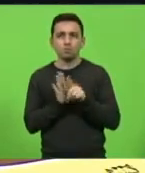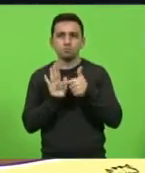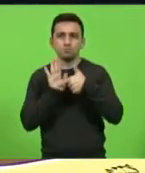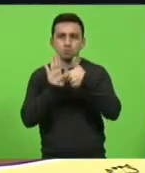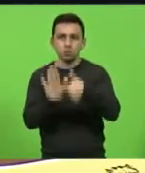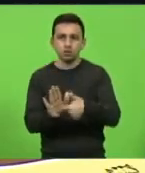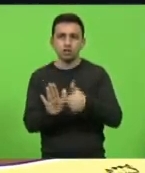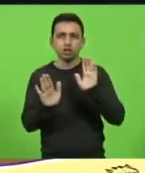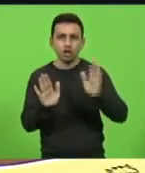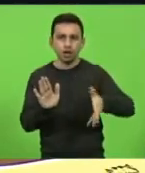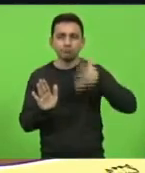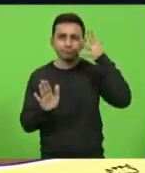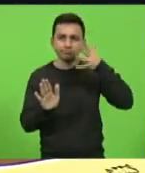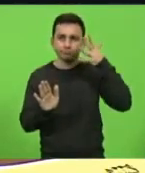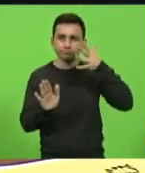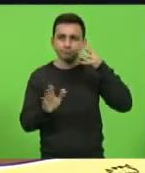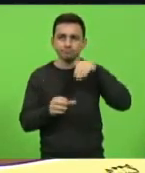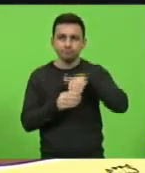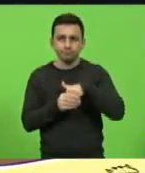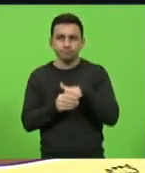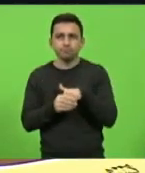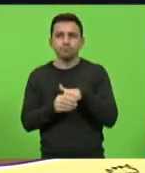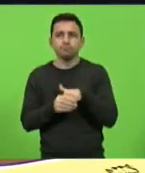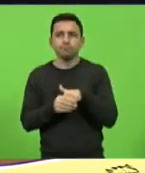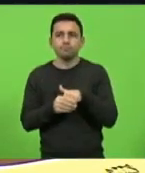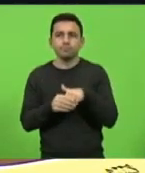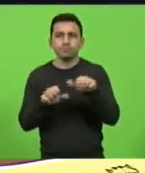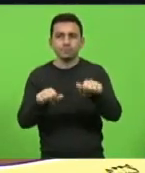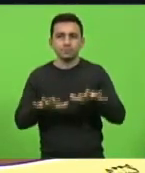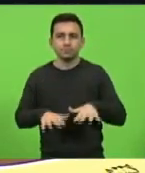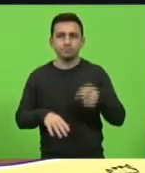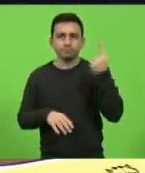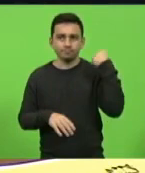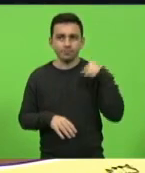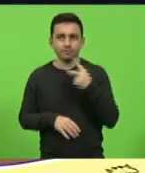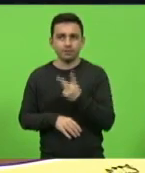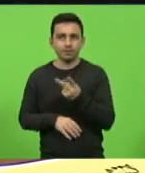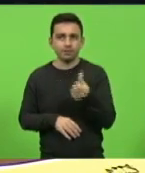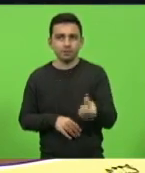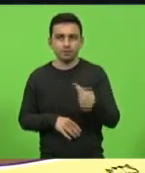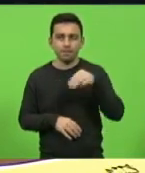minha manifestação de voto na sessão do dia 26 de